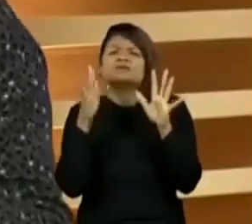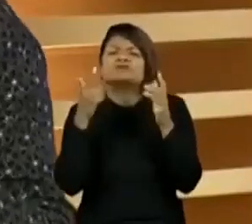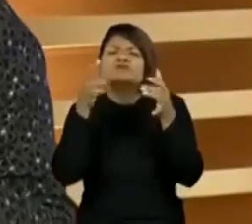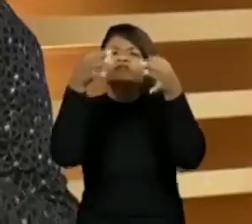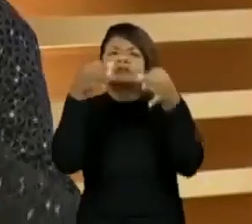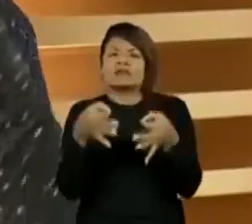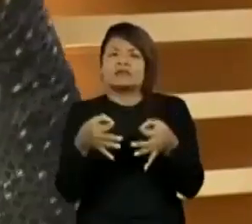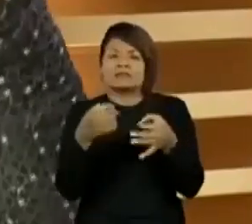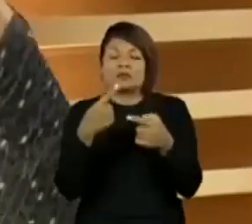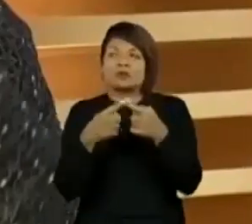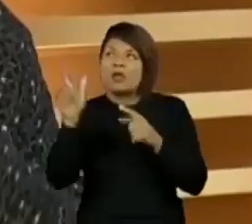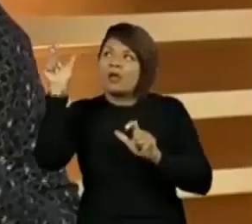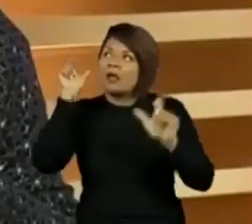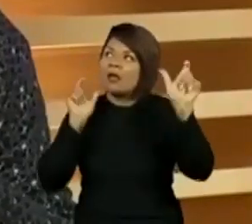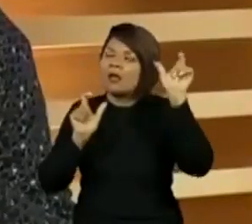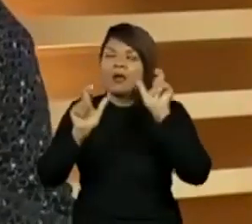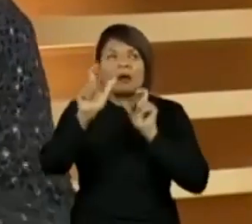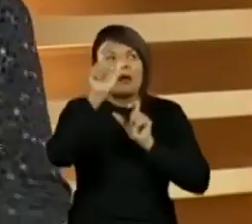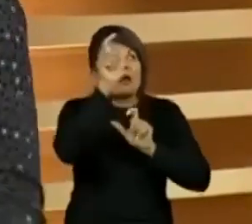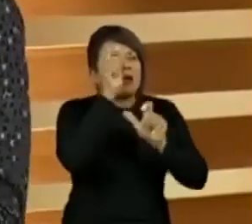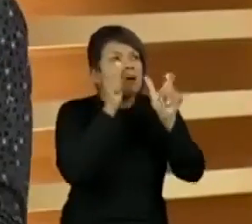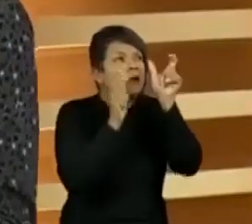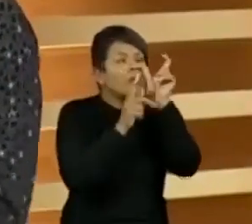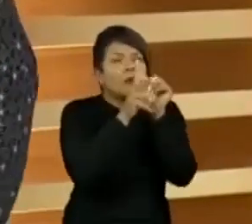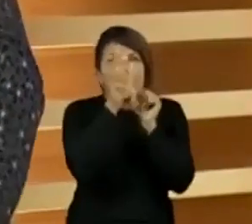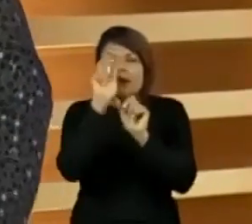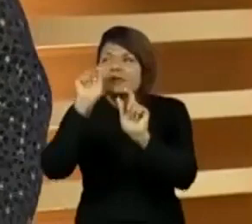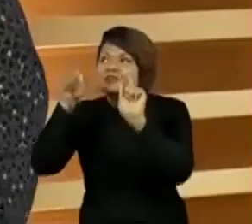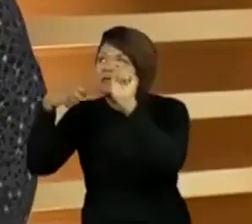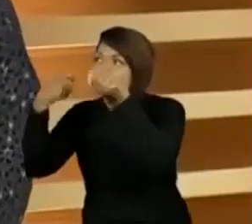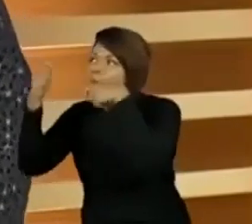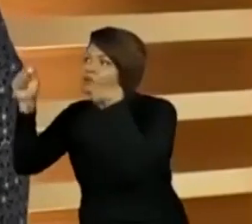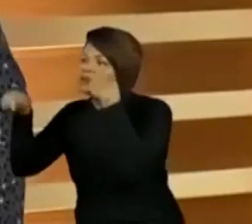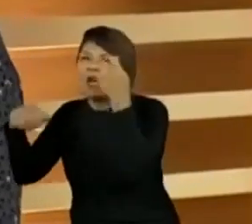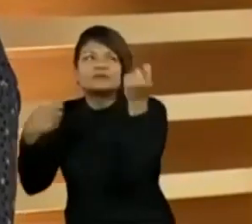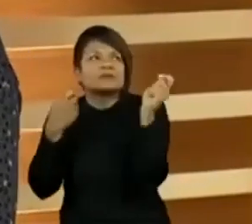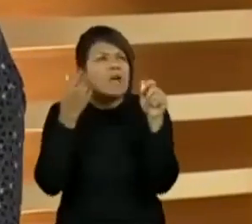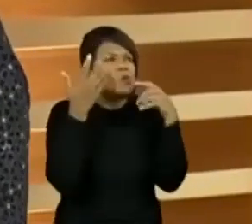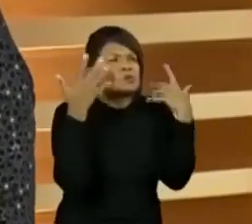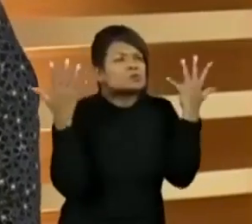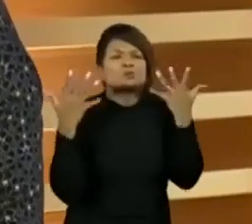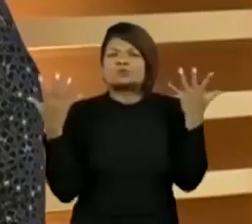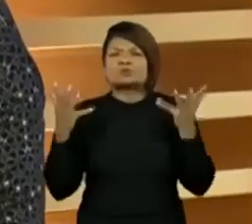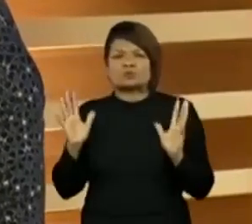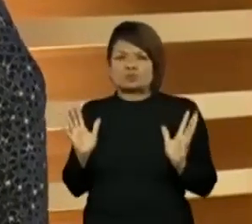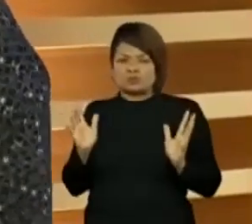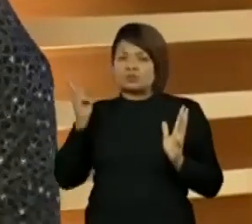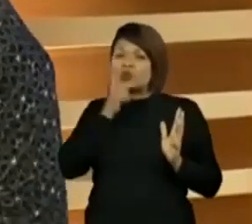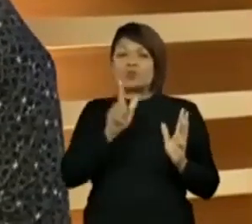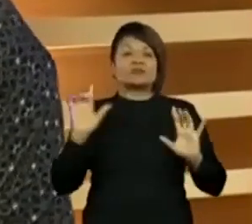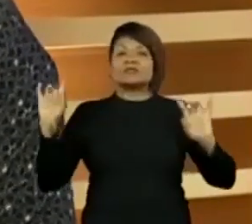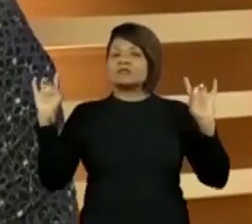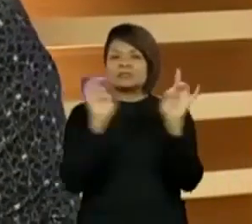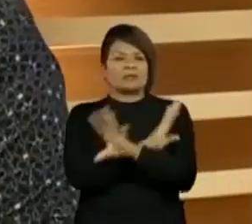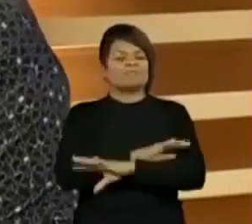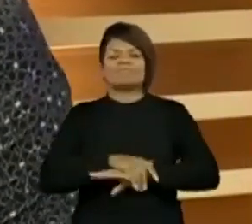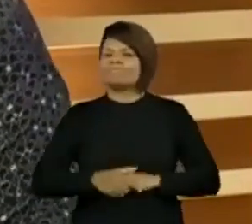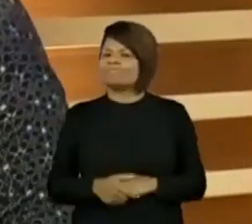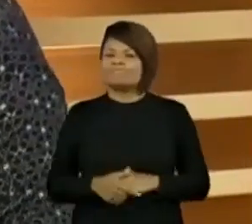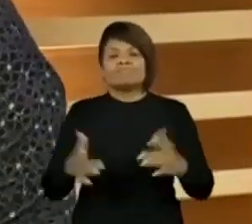das palavras, das narrativas, mas não conseguiam fechar uma história. Era uma